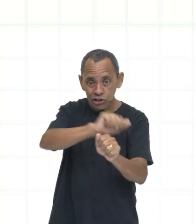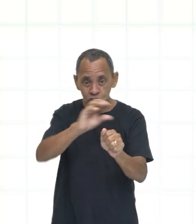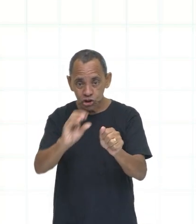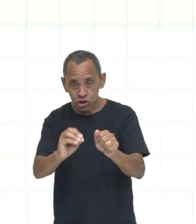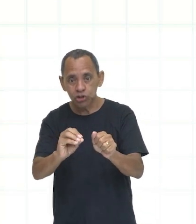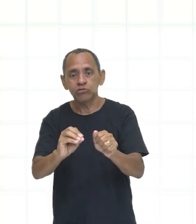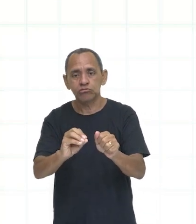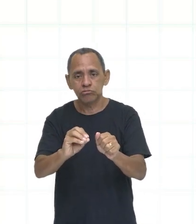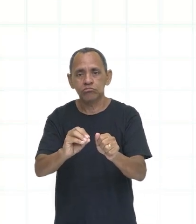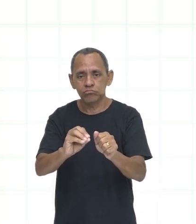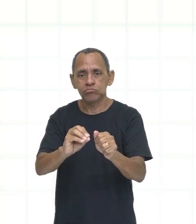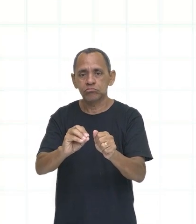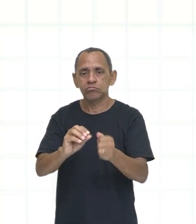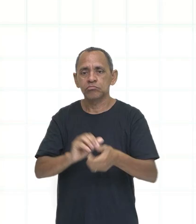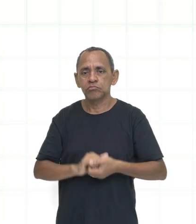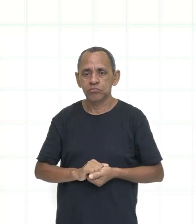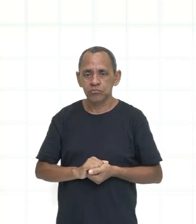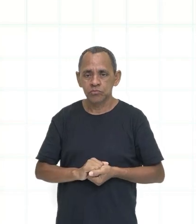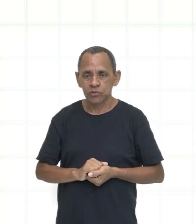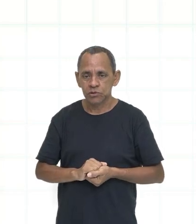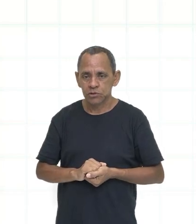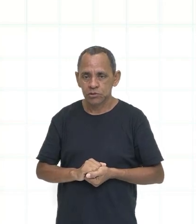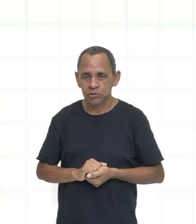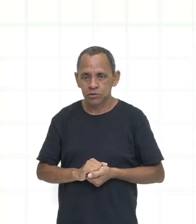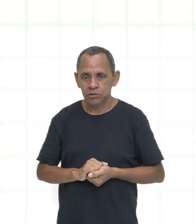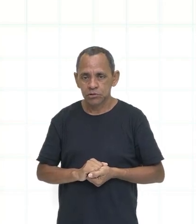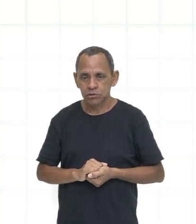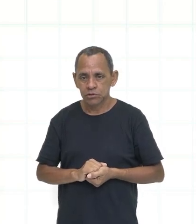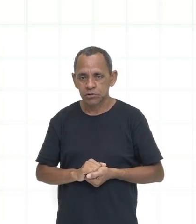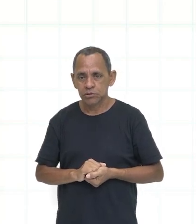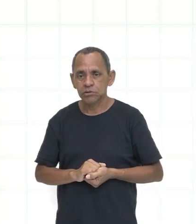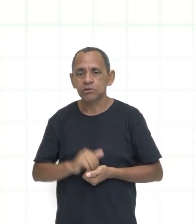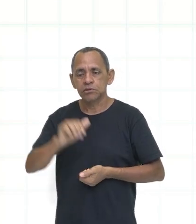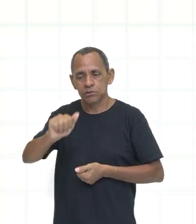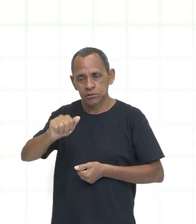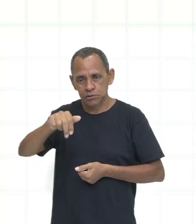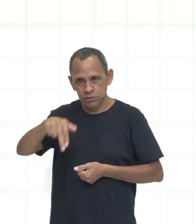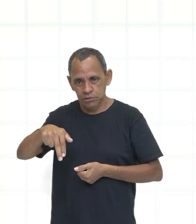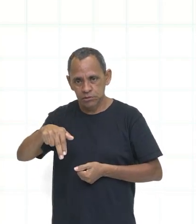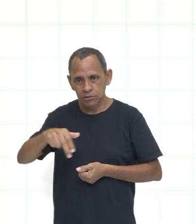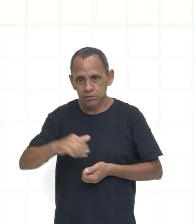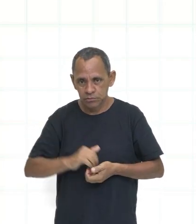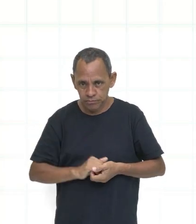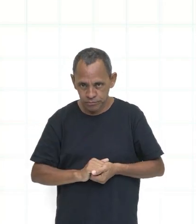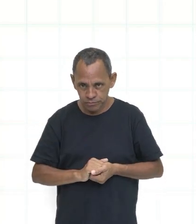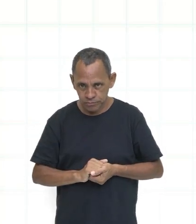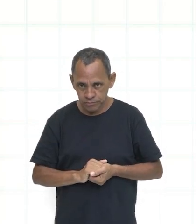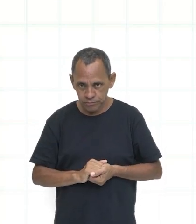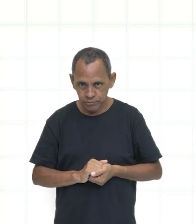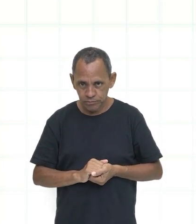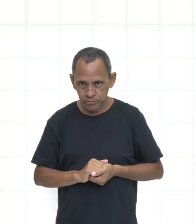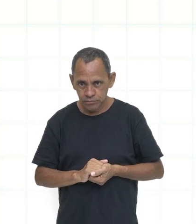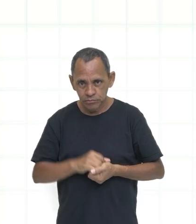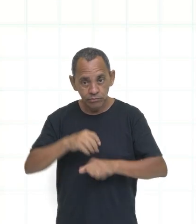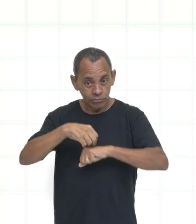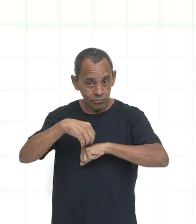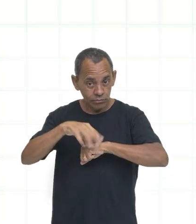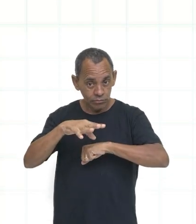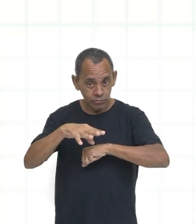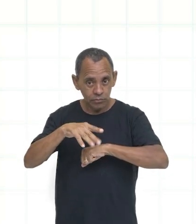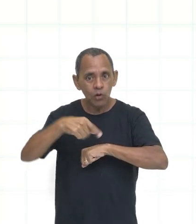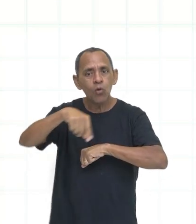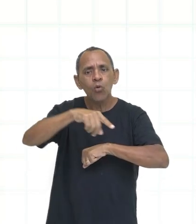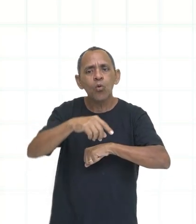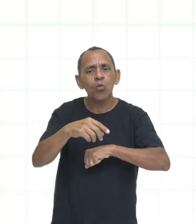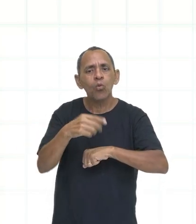vão exigir o artigo indefinido an or an, ok? Então, essa é a dica, essa é a